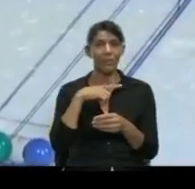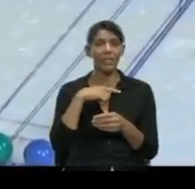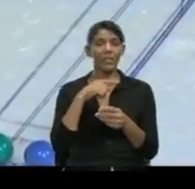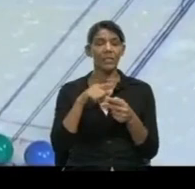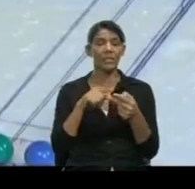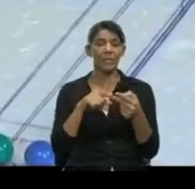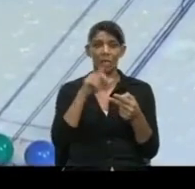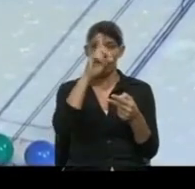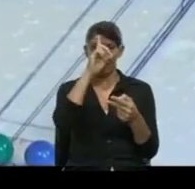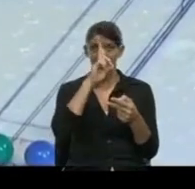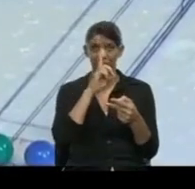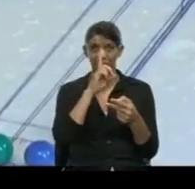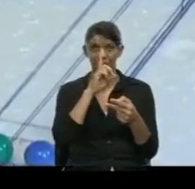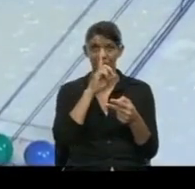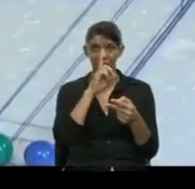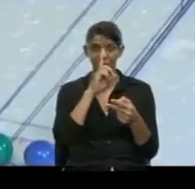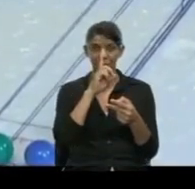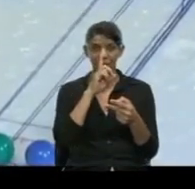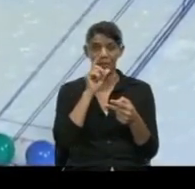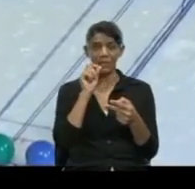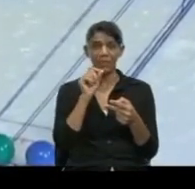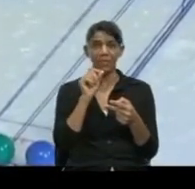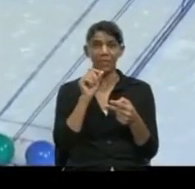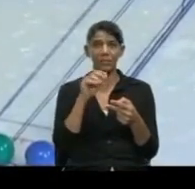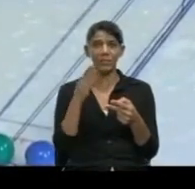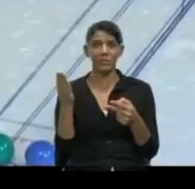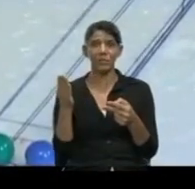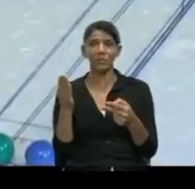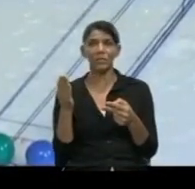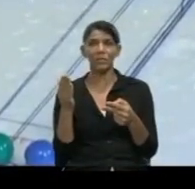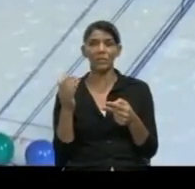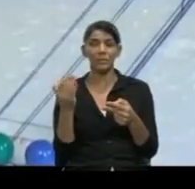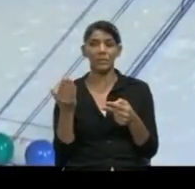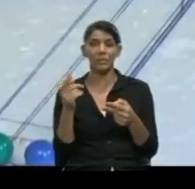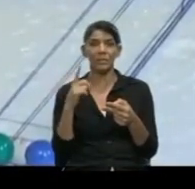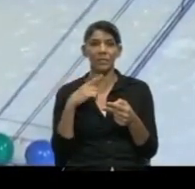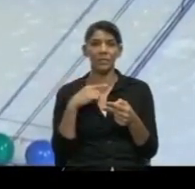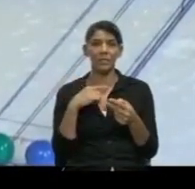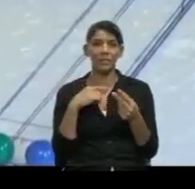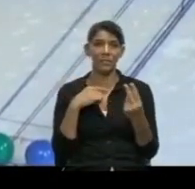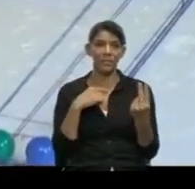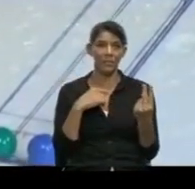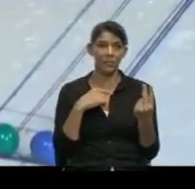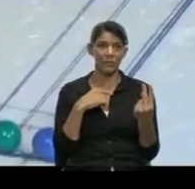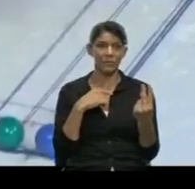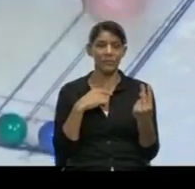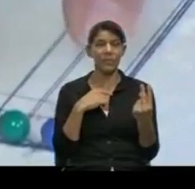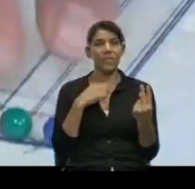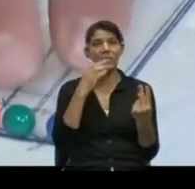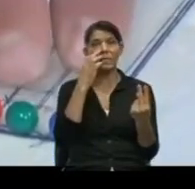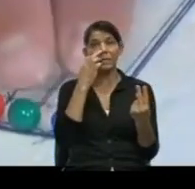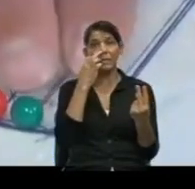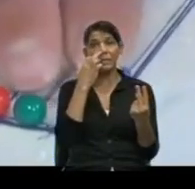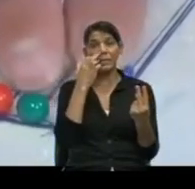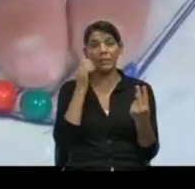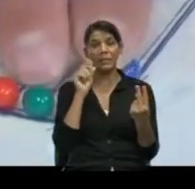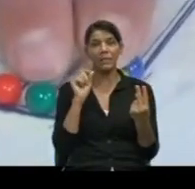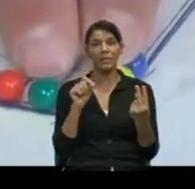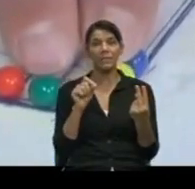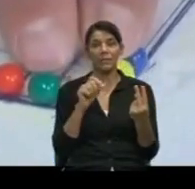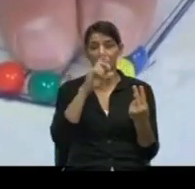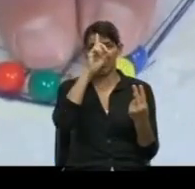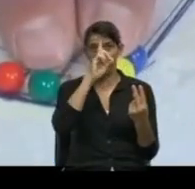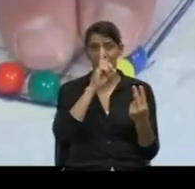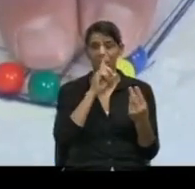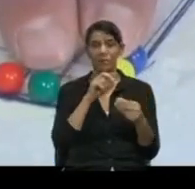dois amarelinhos são face externa. Esses dois face externa. Esses dois face externa. E esse aqui, o